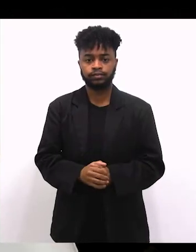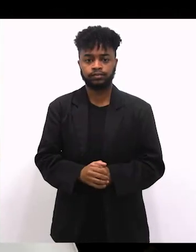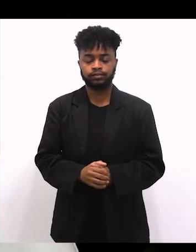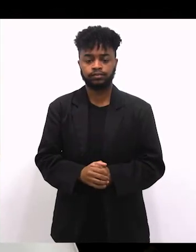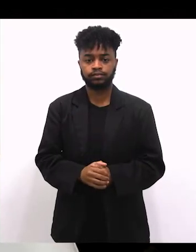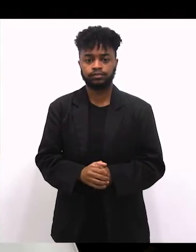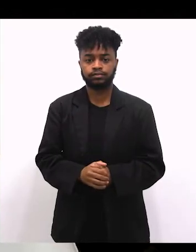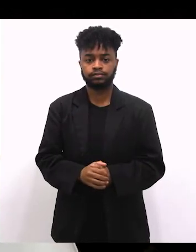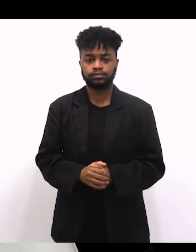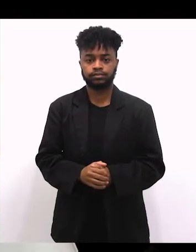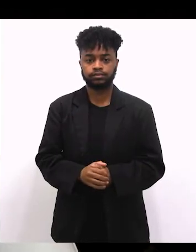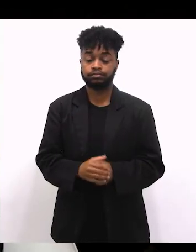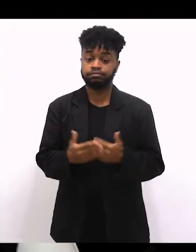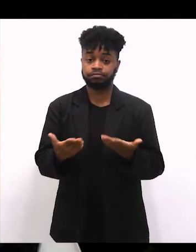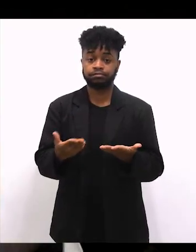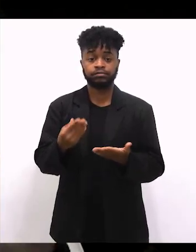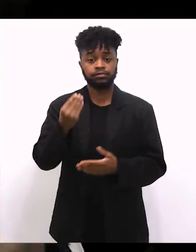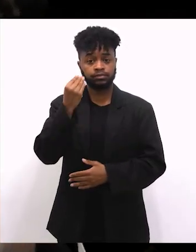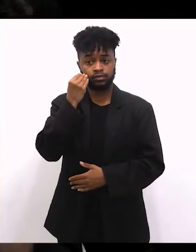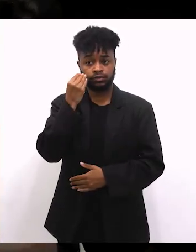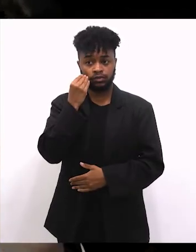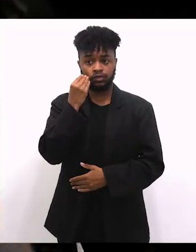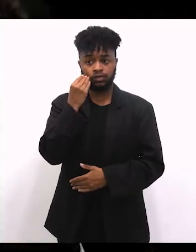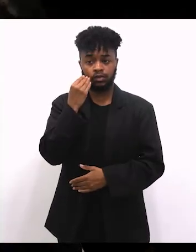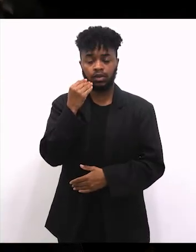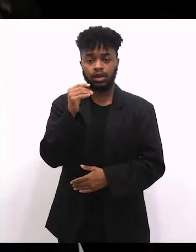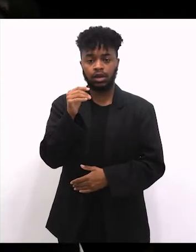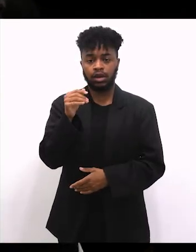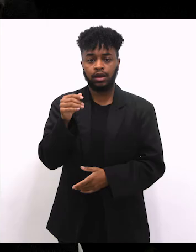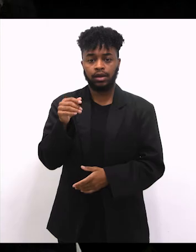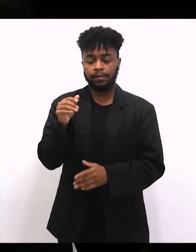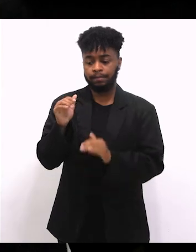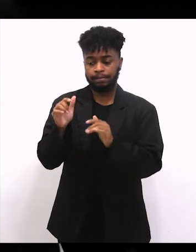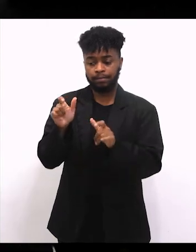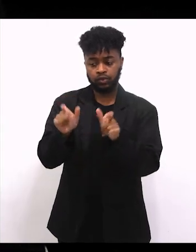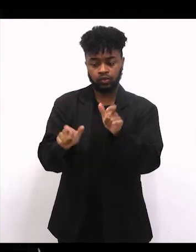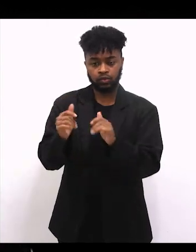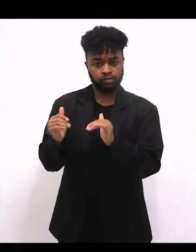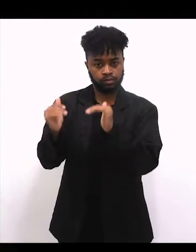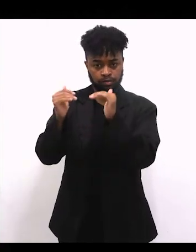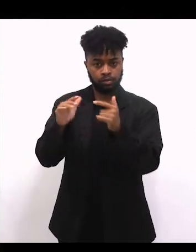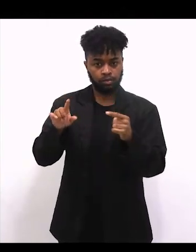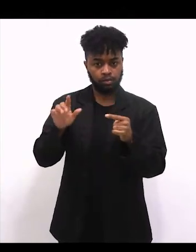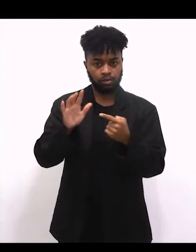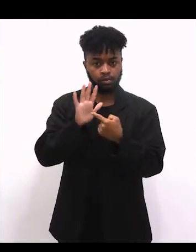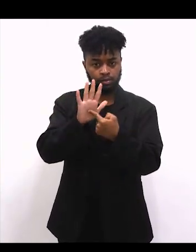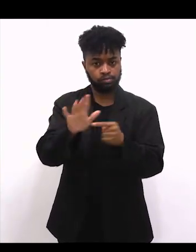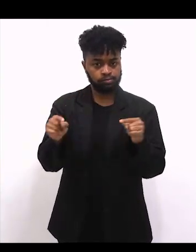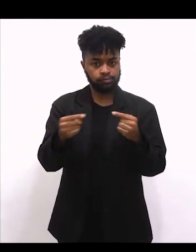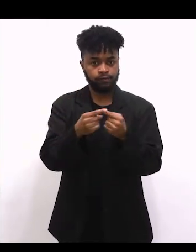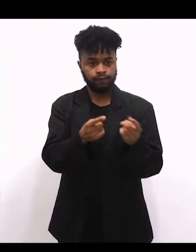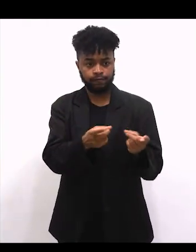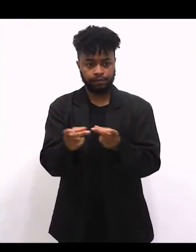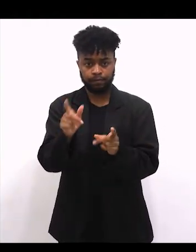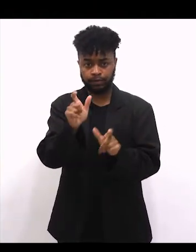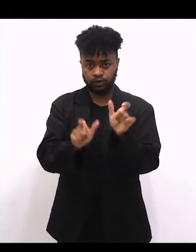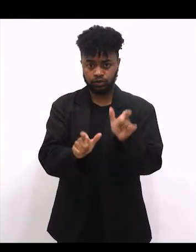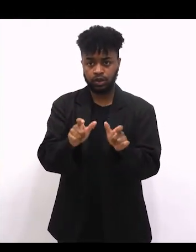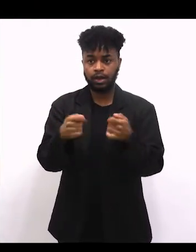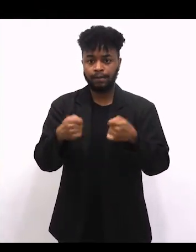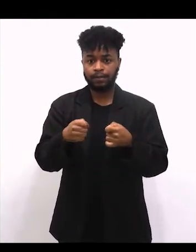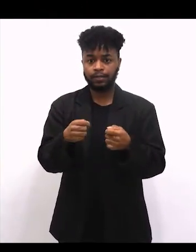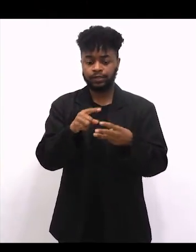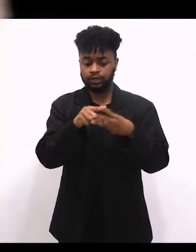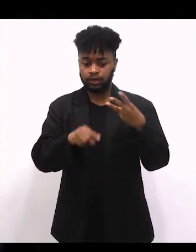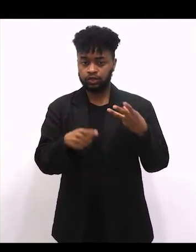para a gente poder, para que as autoridades configurem o tráfico de pessoas, a gente precisa ter 3 elementos, né? Que é